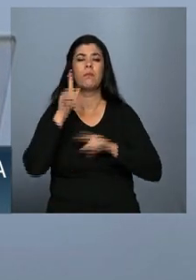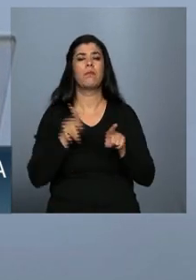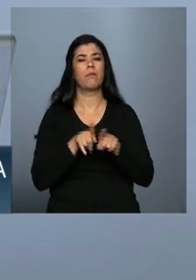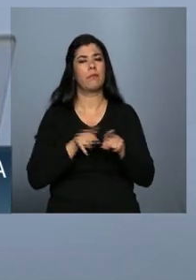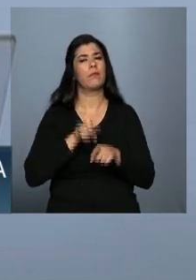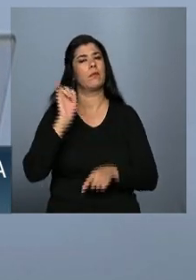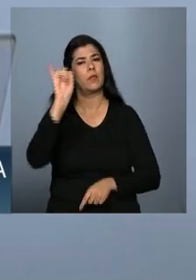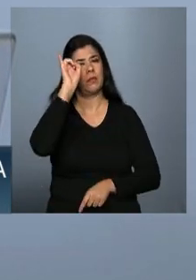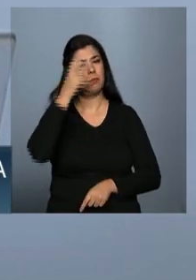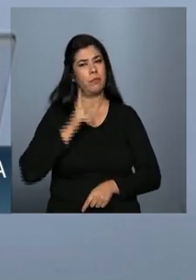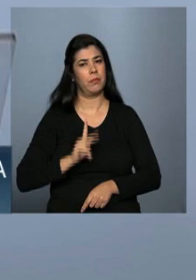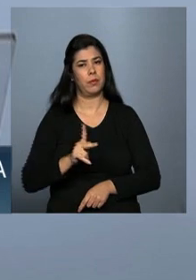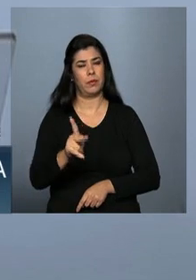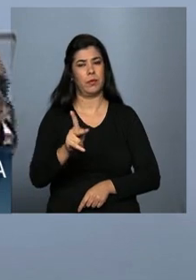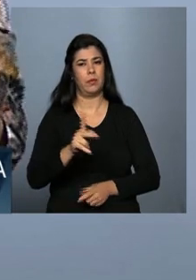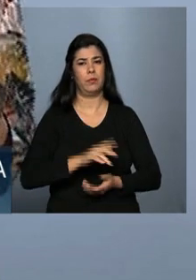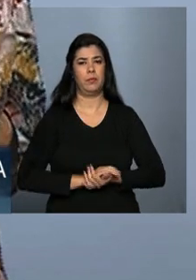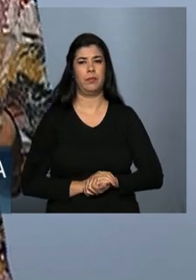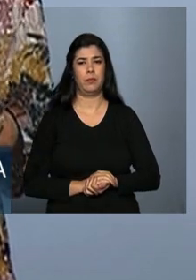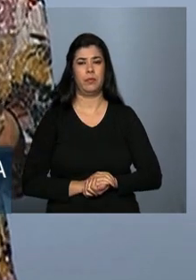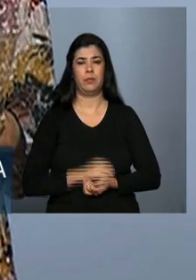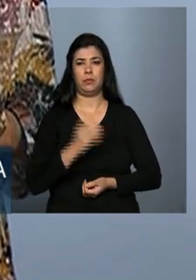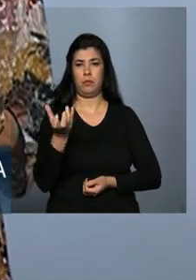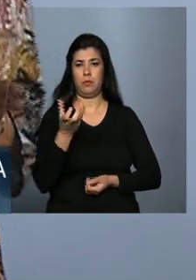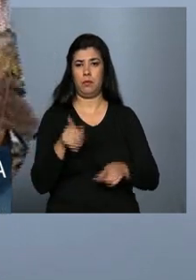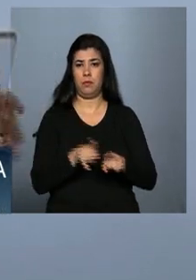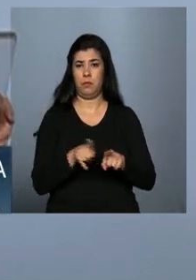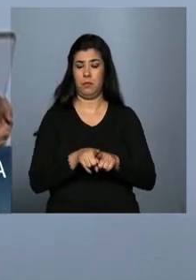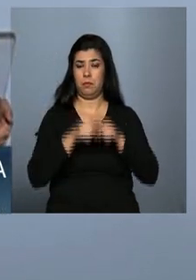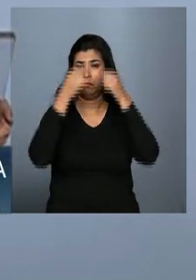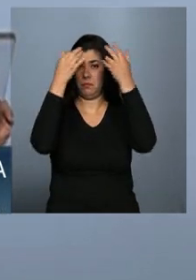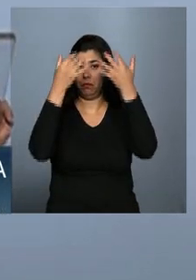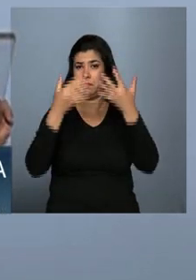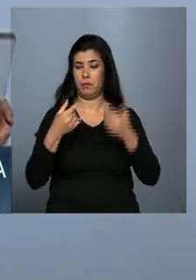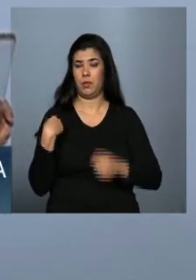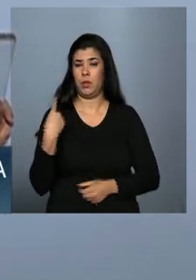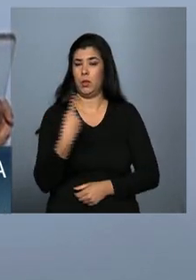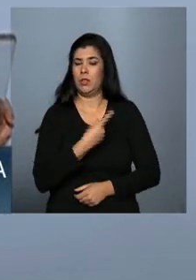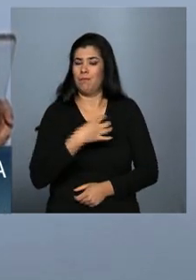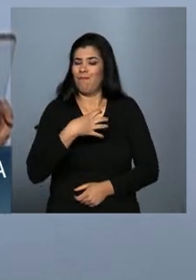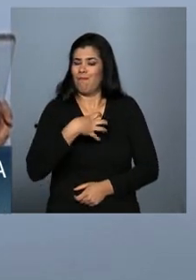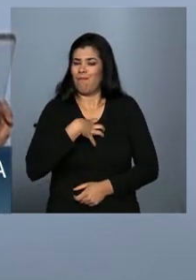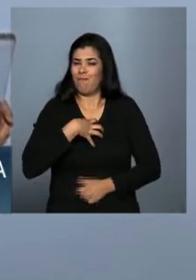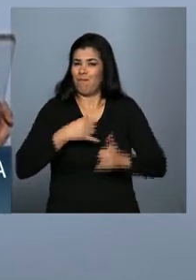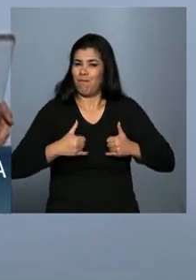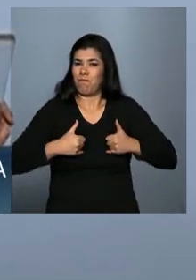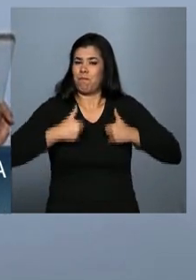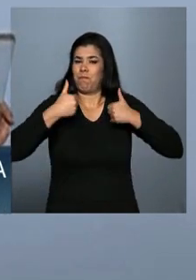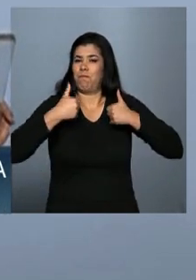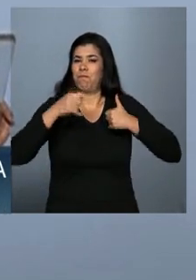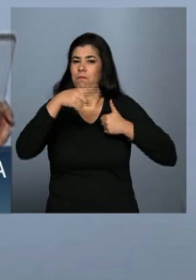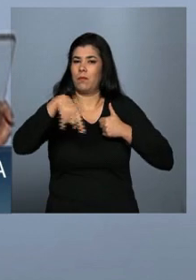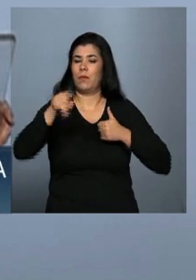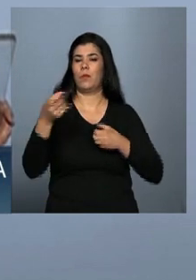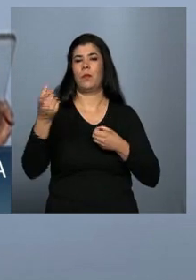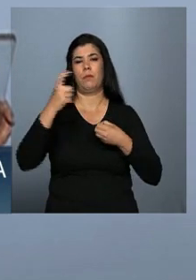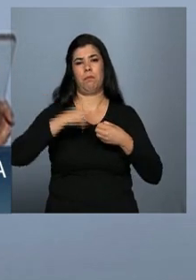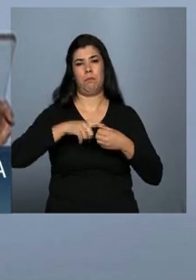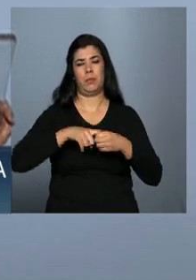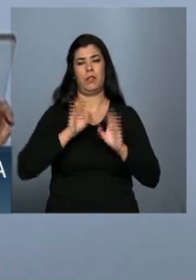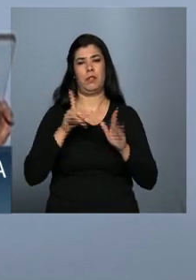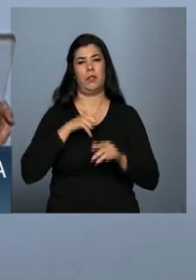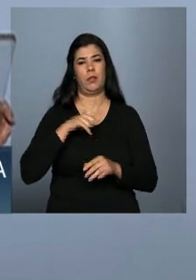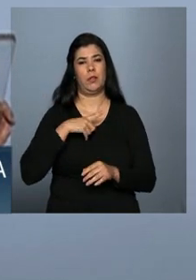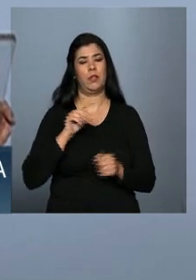muito importante. Queria dizer também que eu tenho muito orgulho aqui da parceria que eu